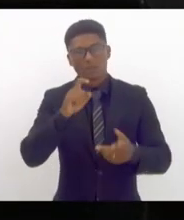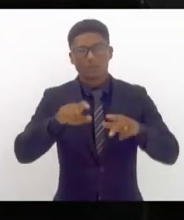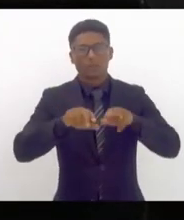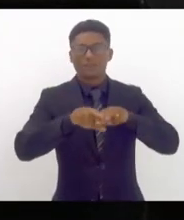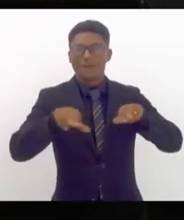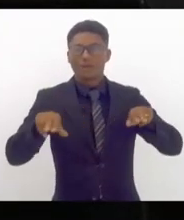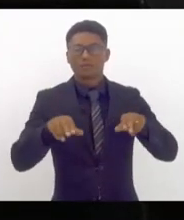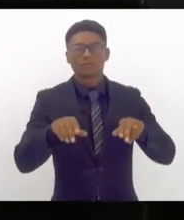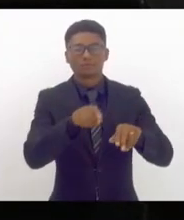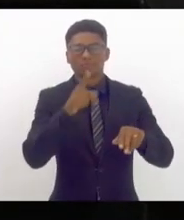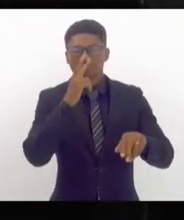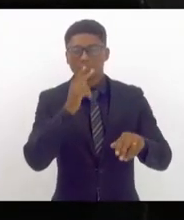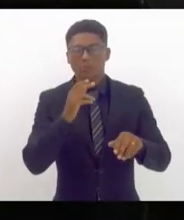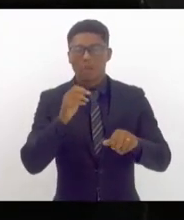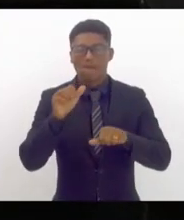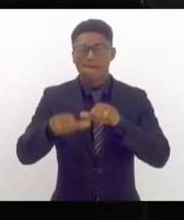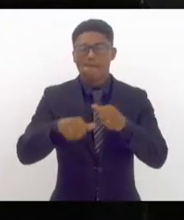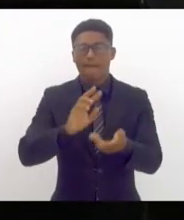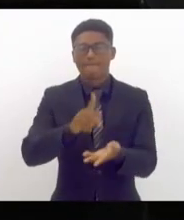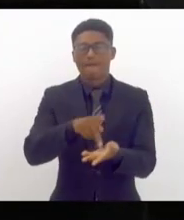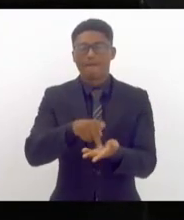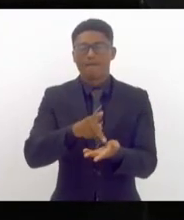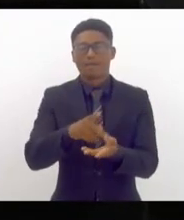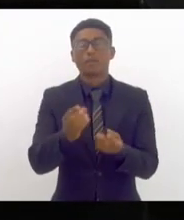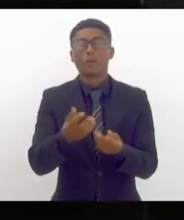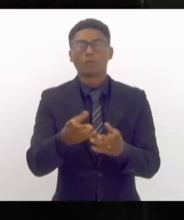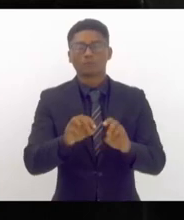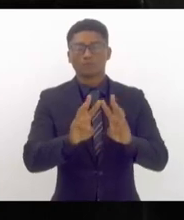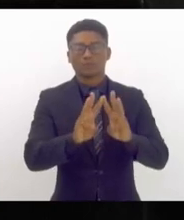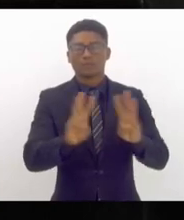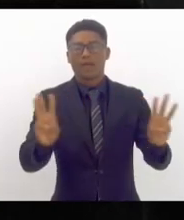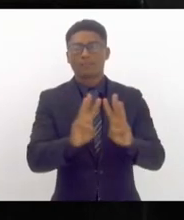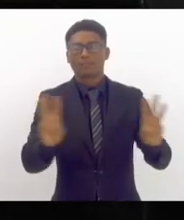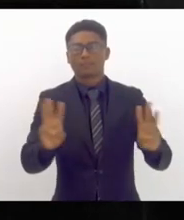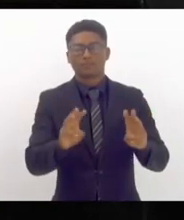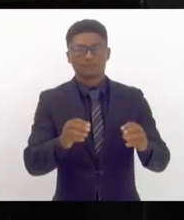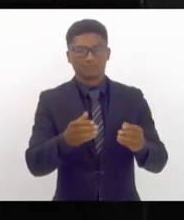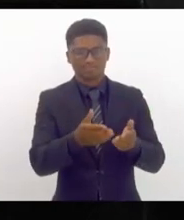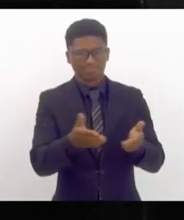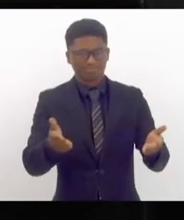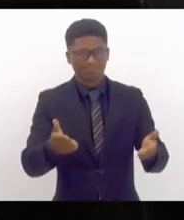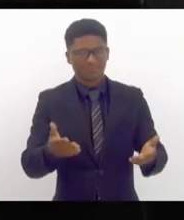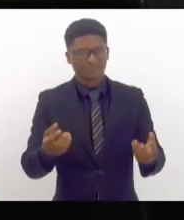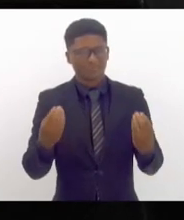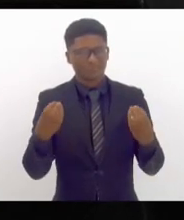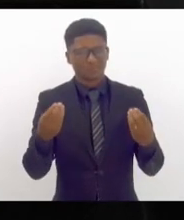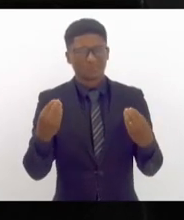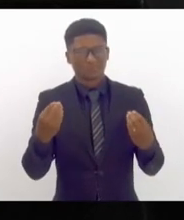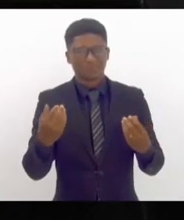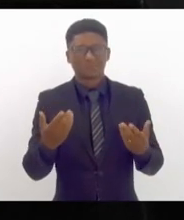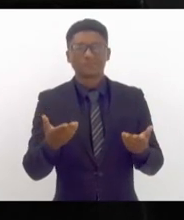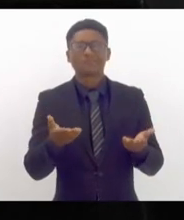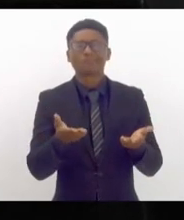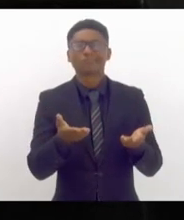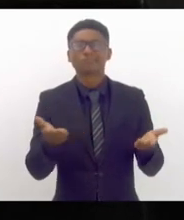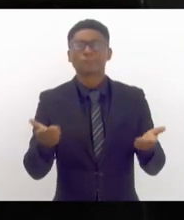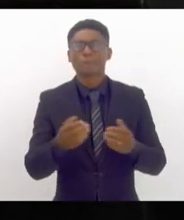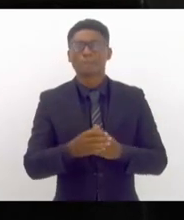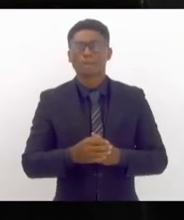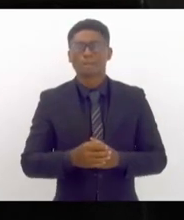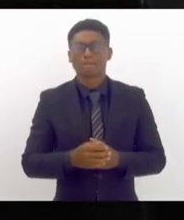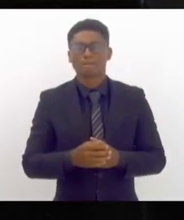verdades a partir de sites completamente absurdos, que joga com o